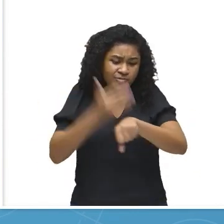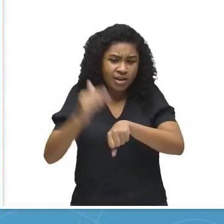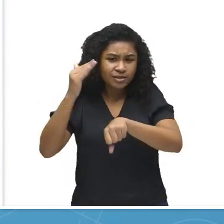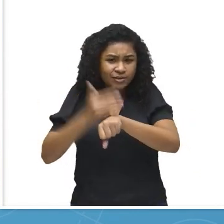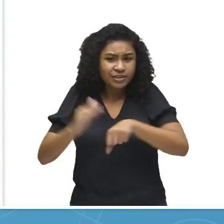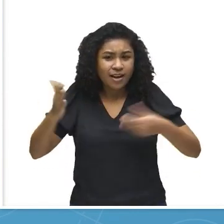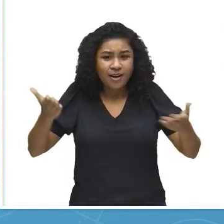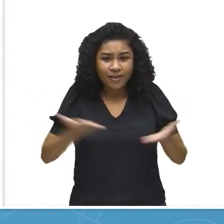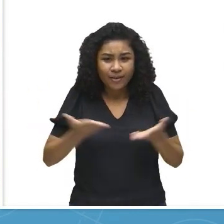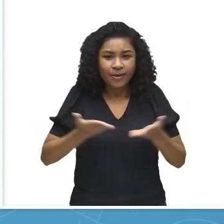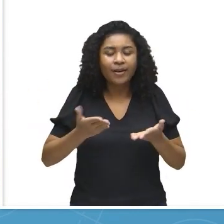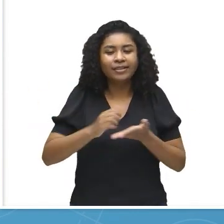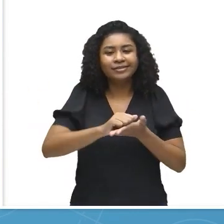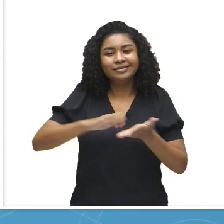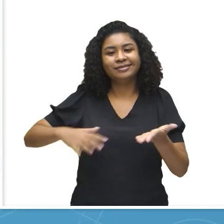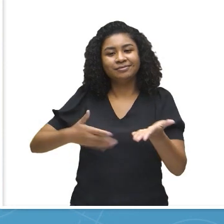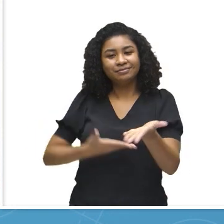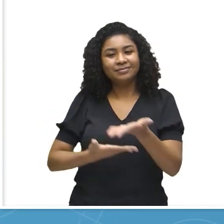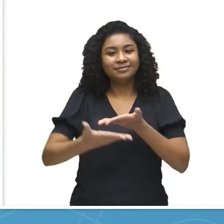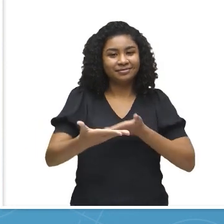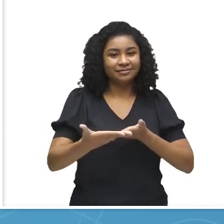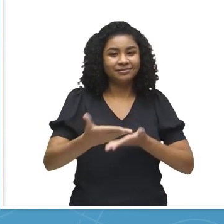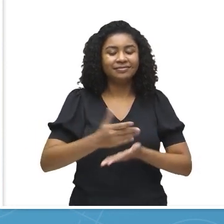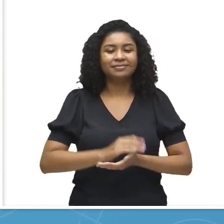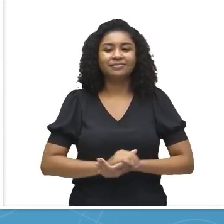da nossa atividade interativa.